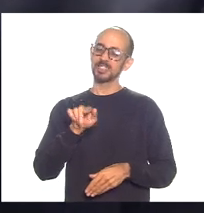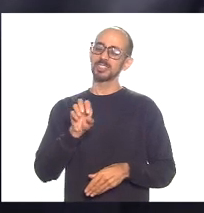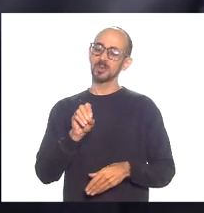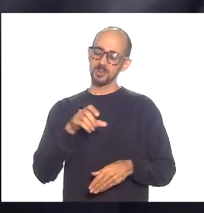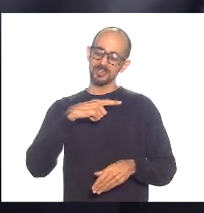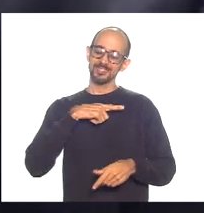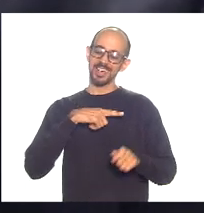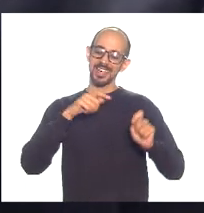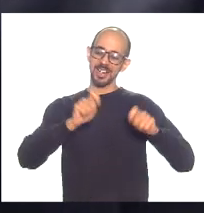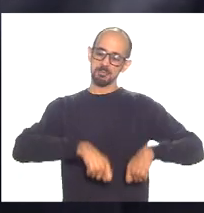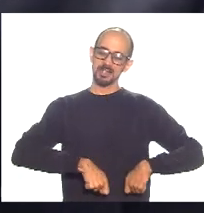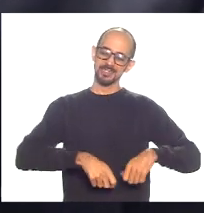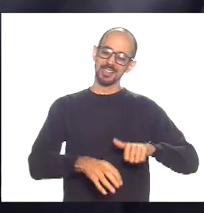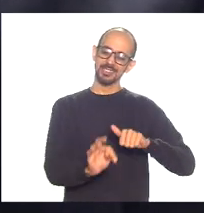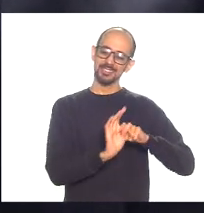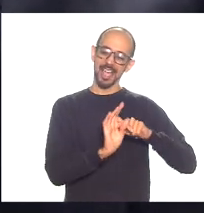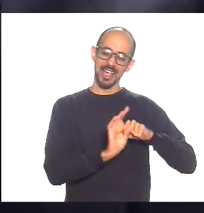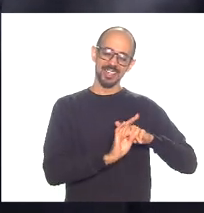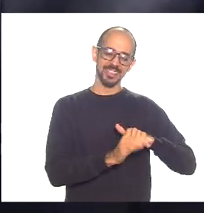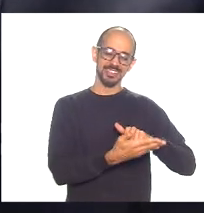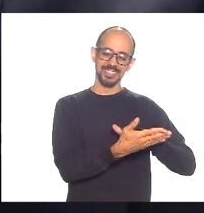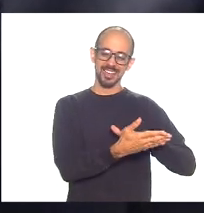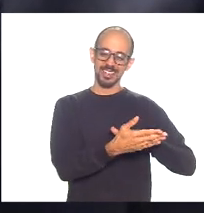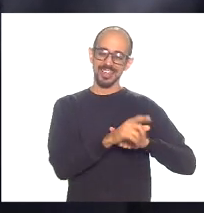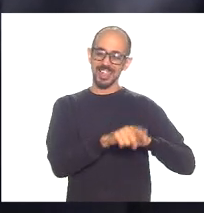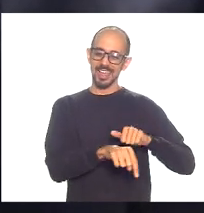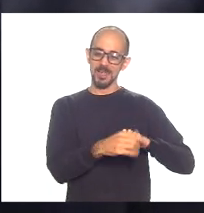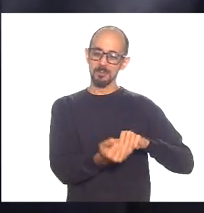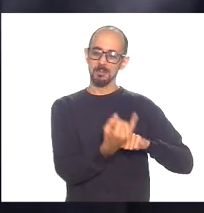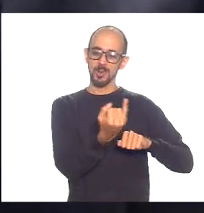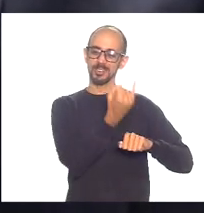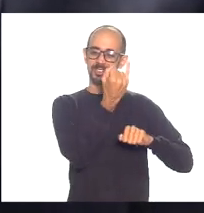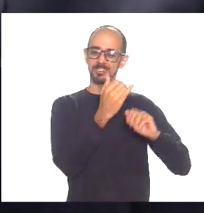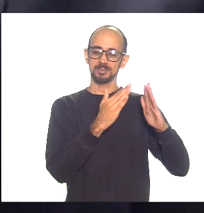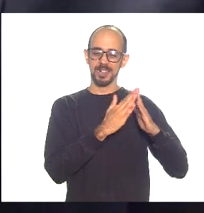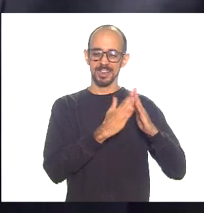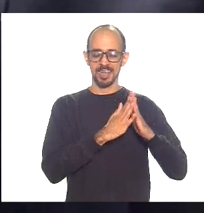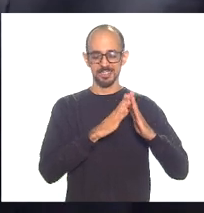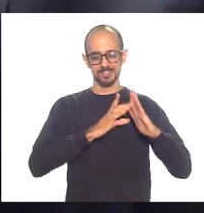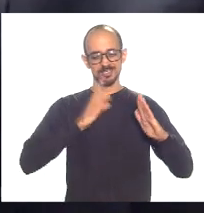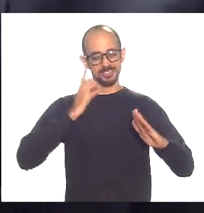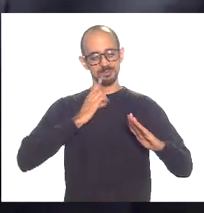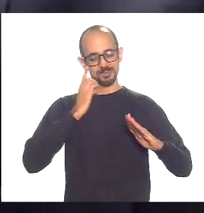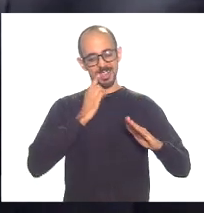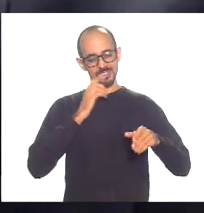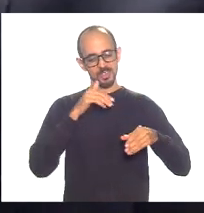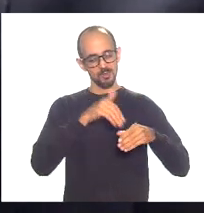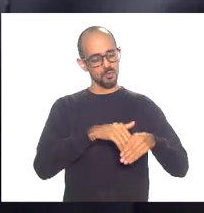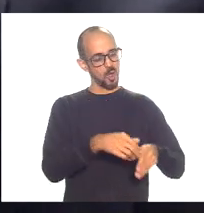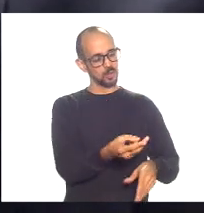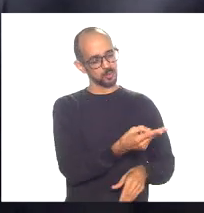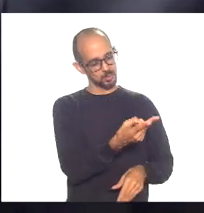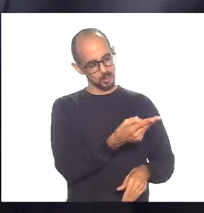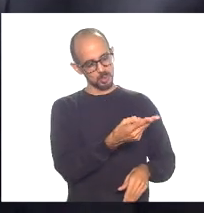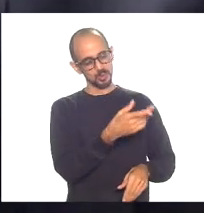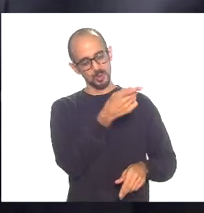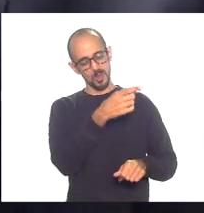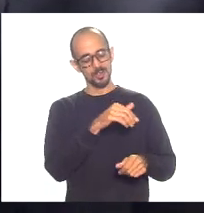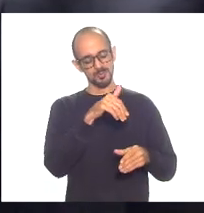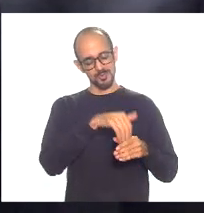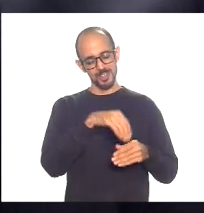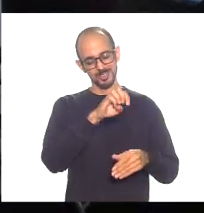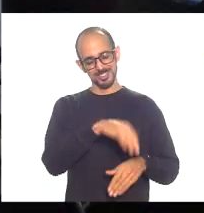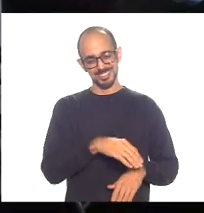um parceiro muito relevante aqui na Assembleia Legislativa. Então, com muito orgulho, voto na dupla Noel e Rodrigo